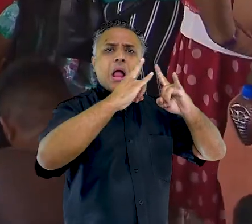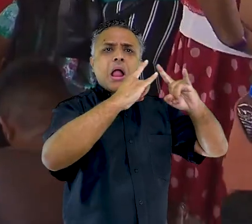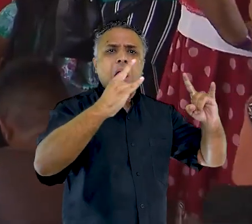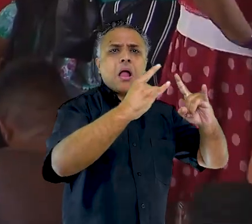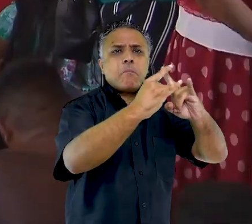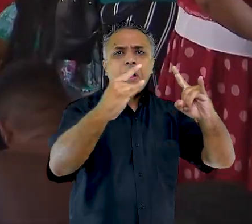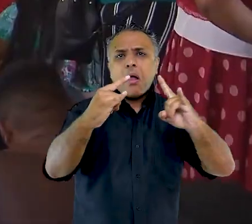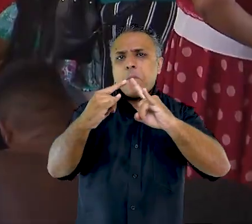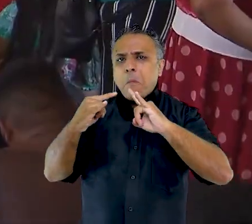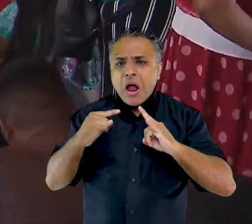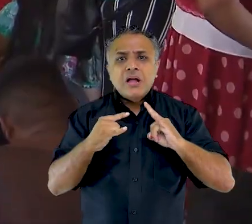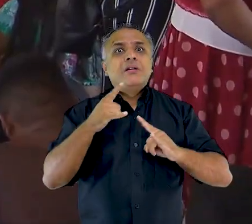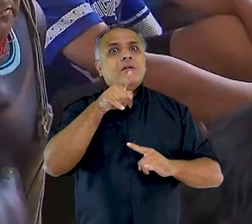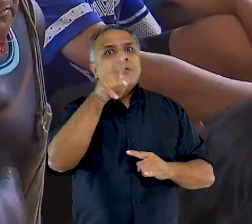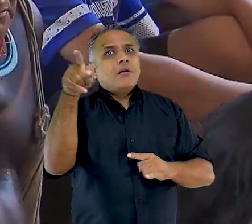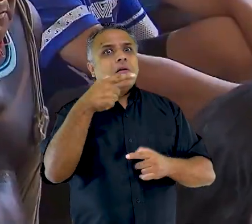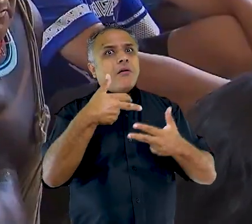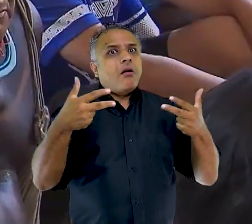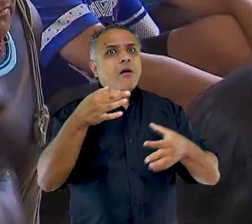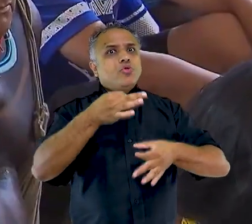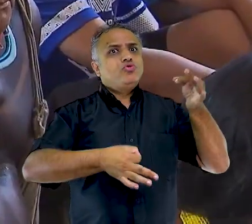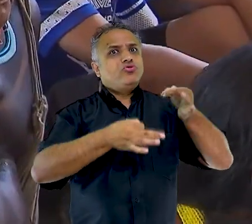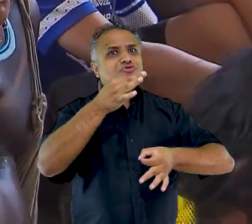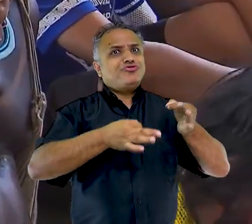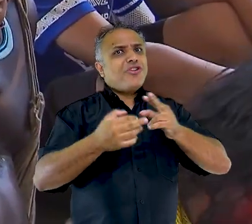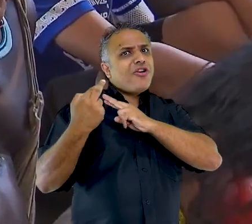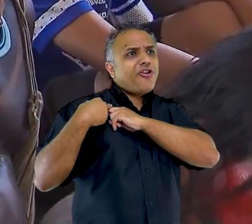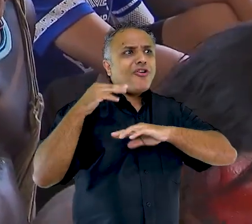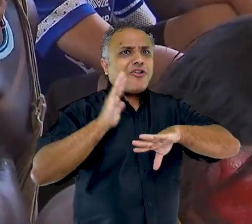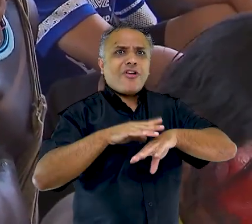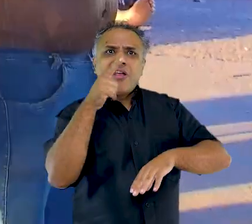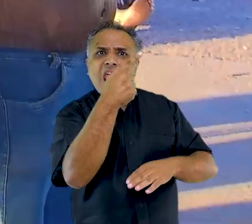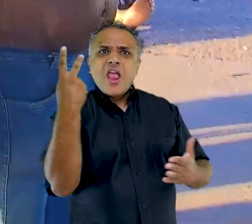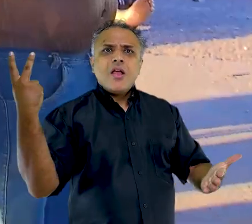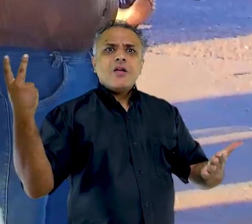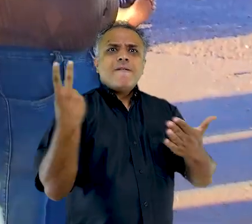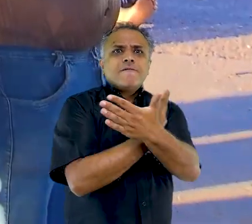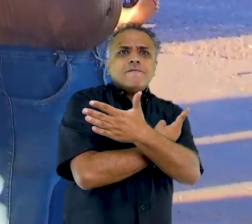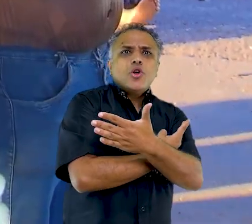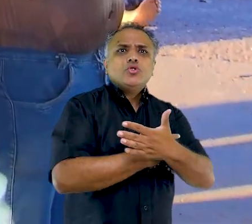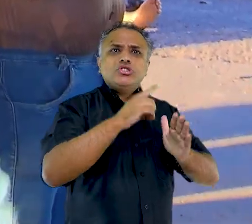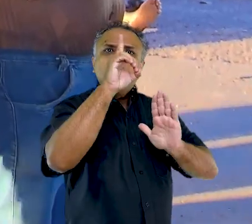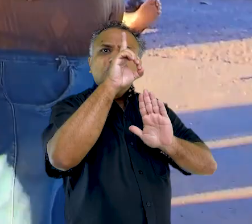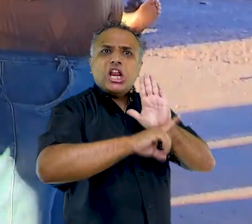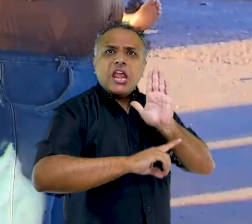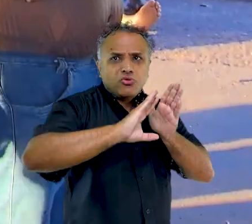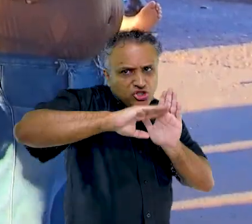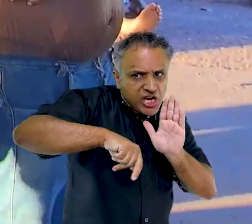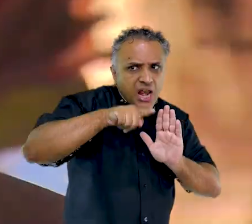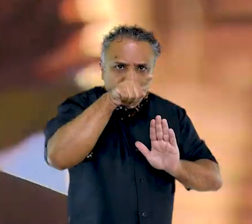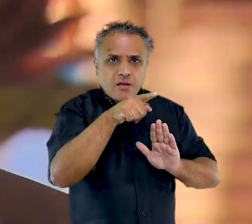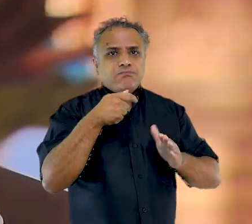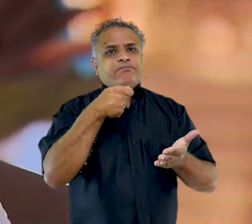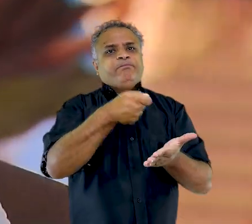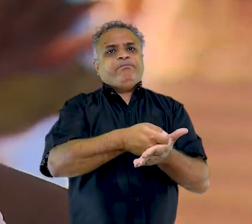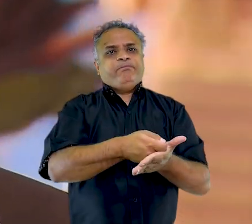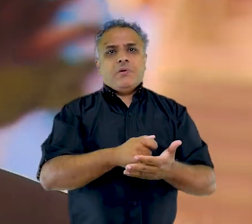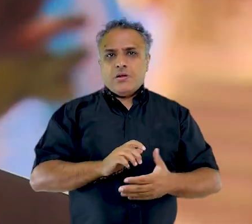casos, chega ao judiciário, que responsabiliza quem viola os direitos fundamentais dessas populações.